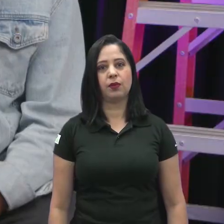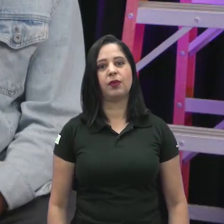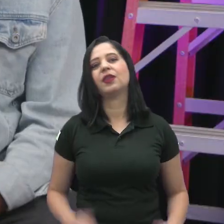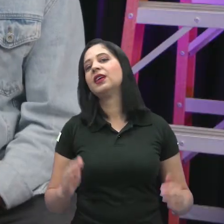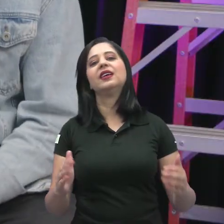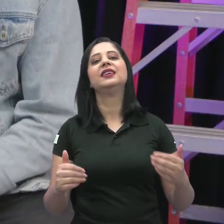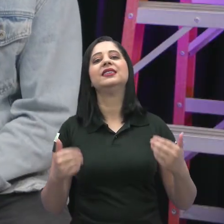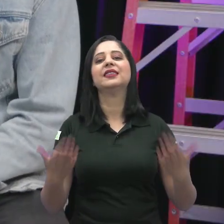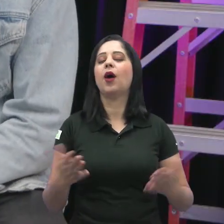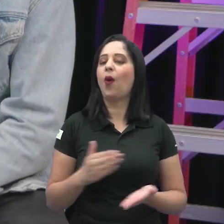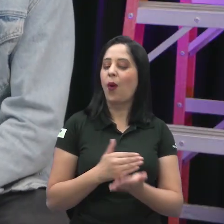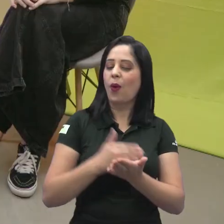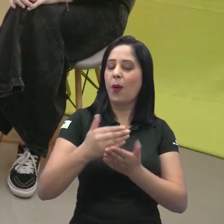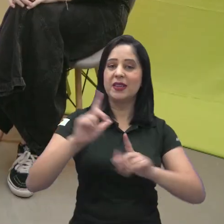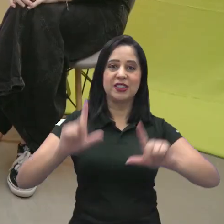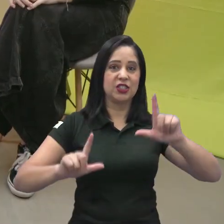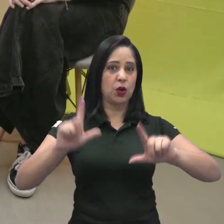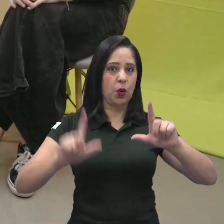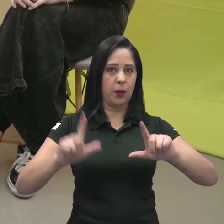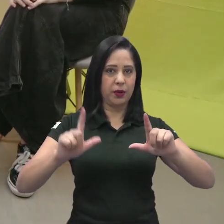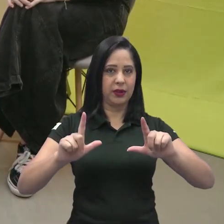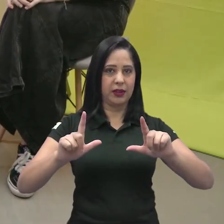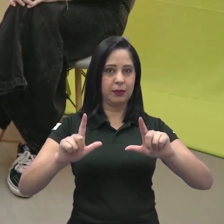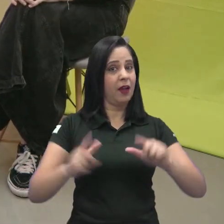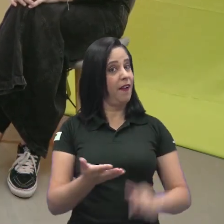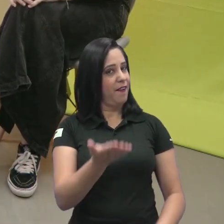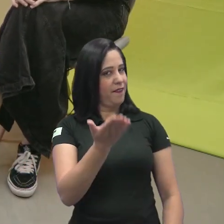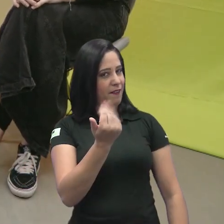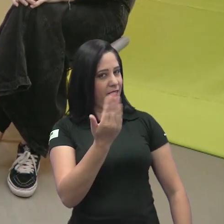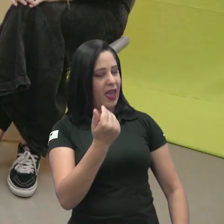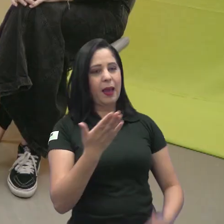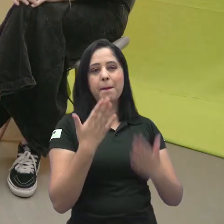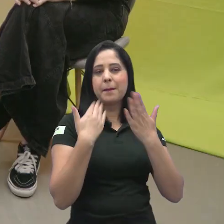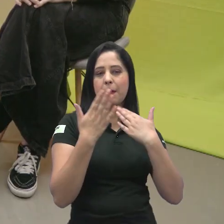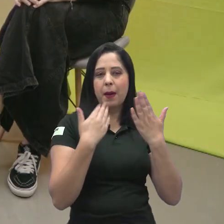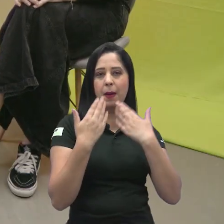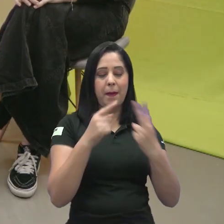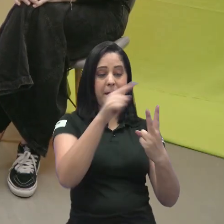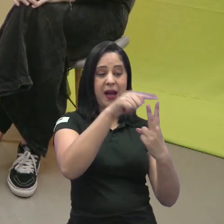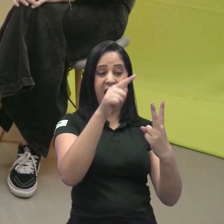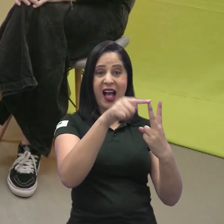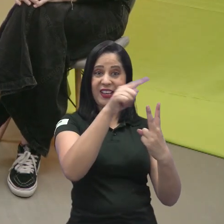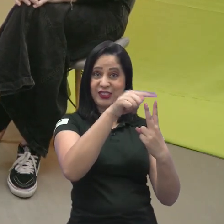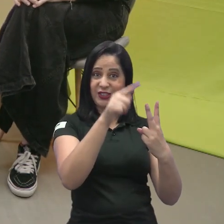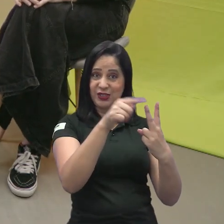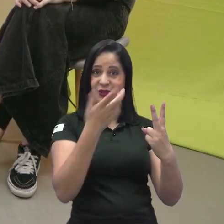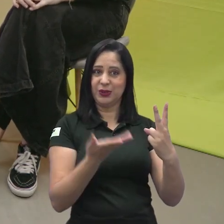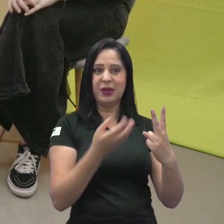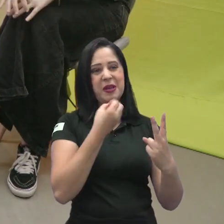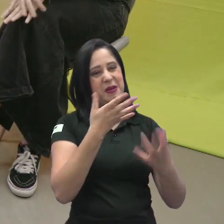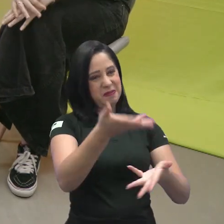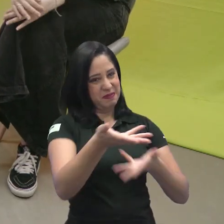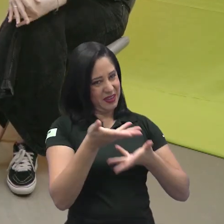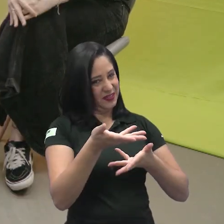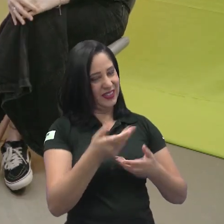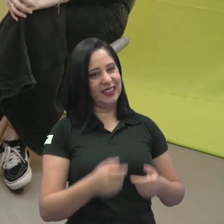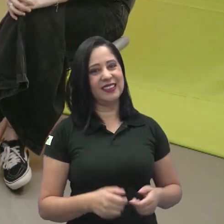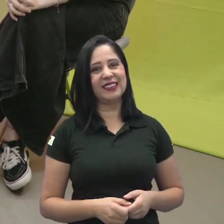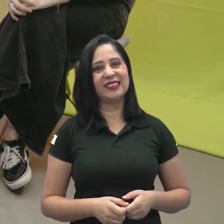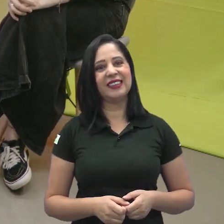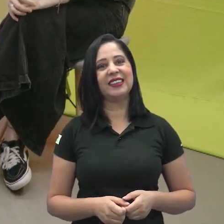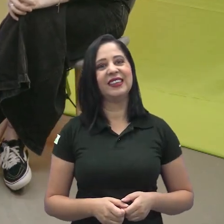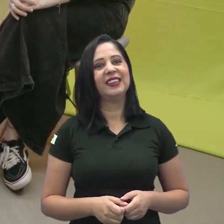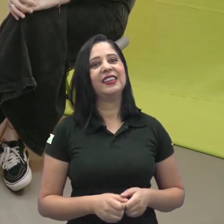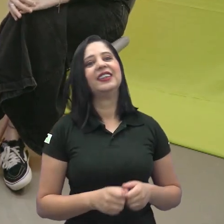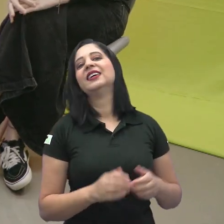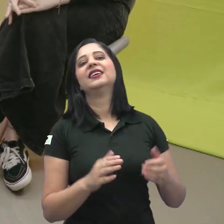Então começou o Conexão Cultura e sem perder tempo, bora falar com as nossas convidadas. Sejam muito bem-vindas, meninas. Então